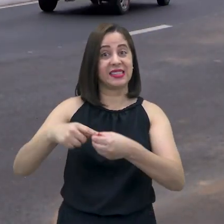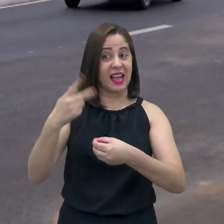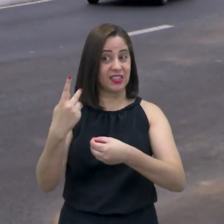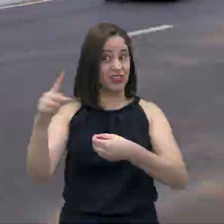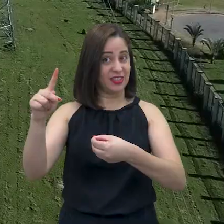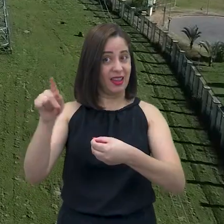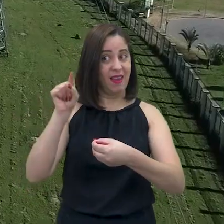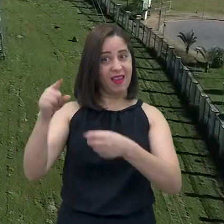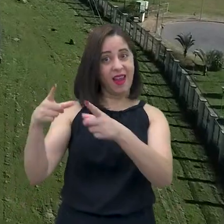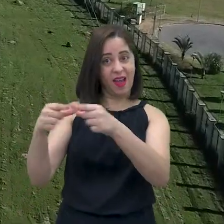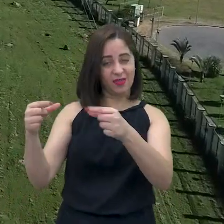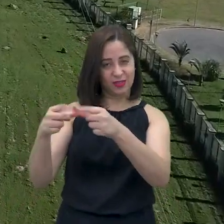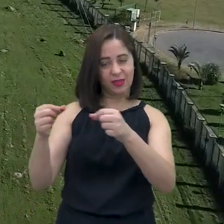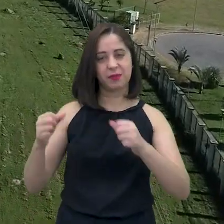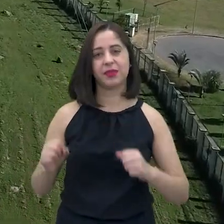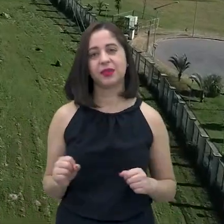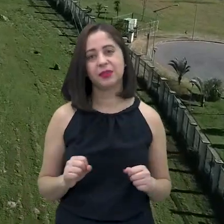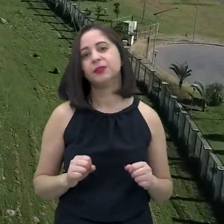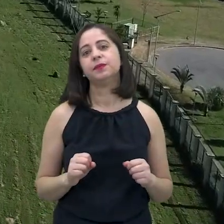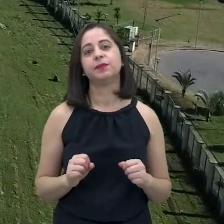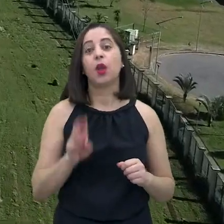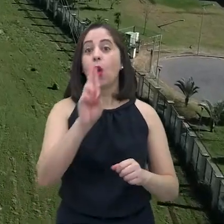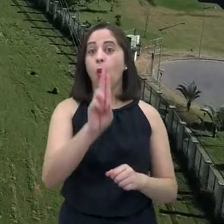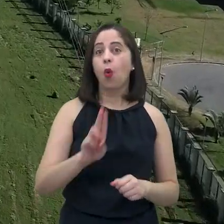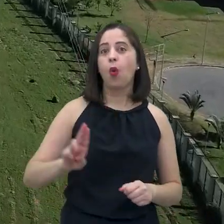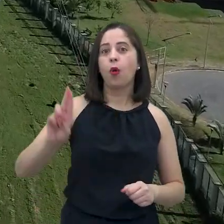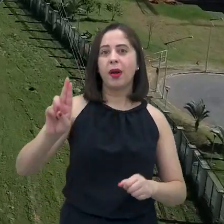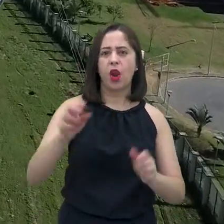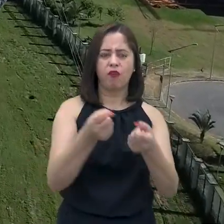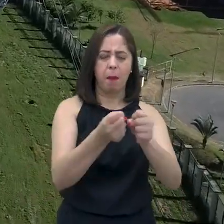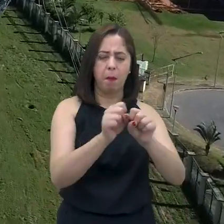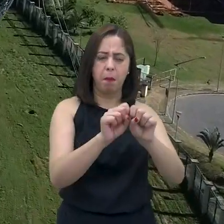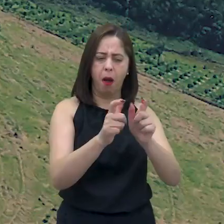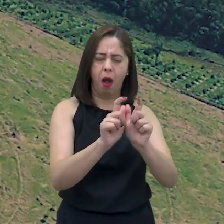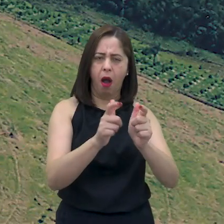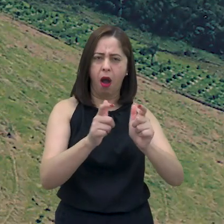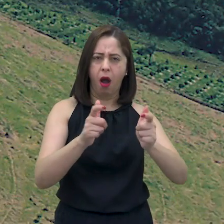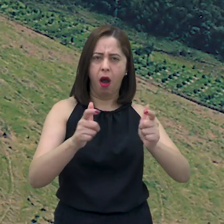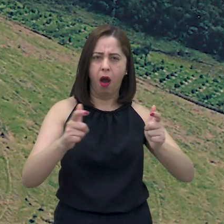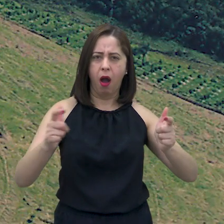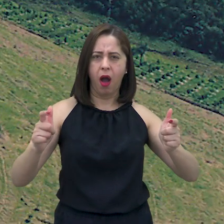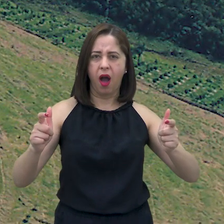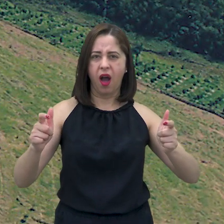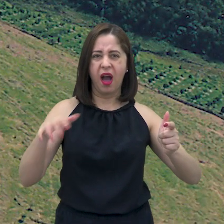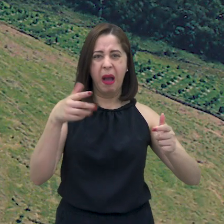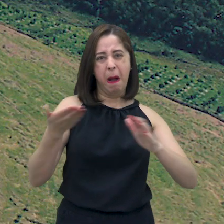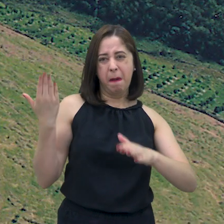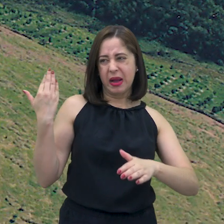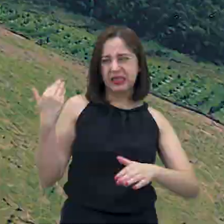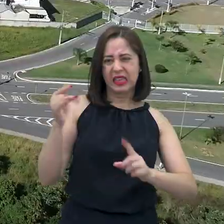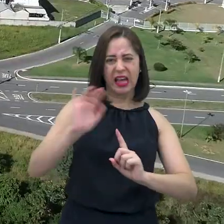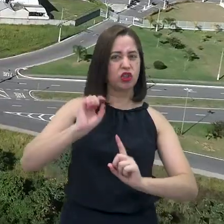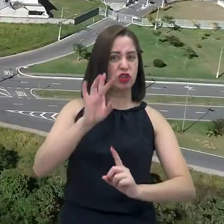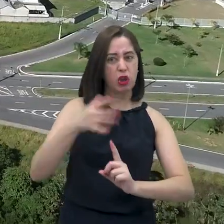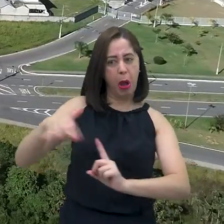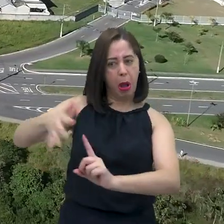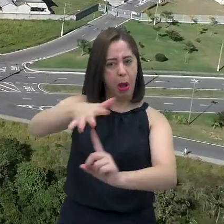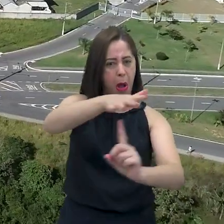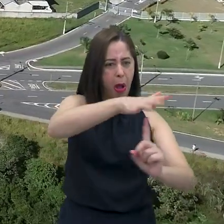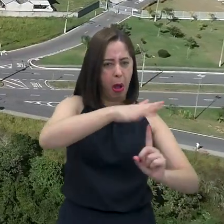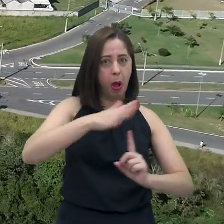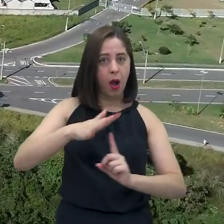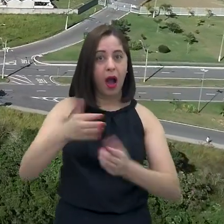bancário desde a inauguração Urbanova cresceu sem parar antes o que era uma região de Mata agora